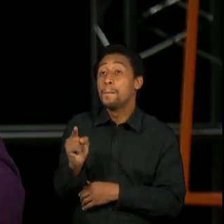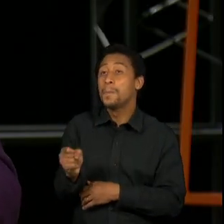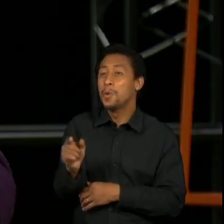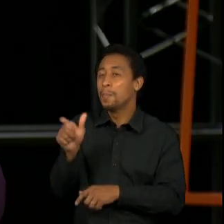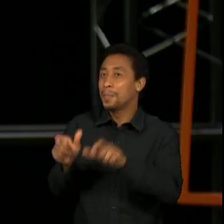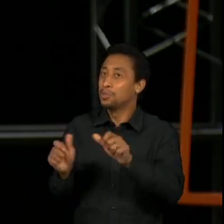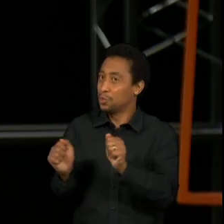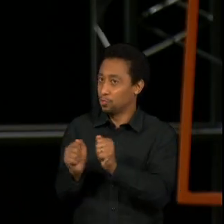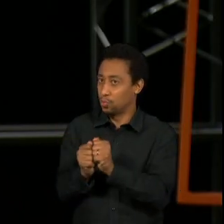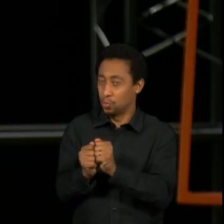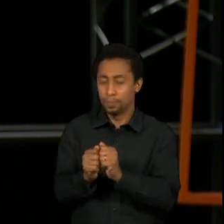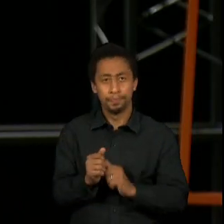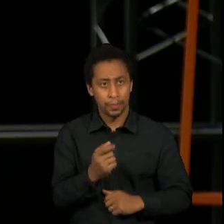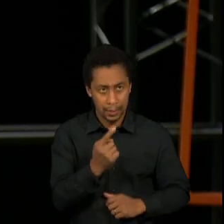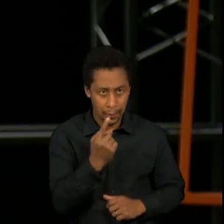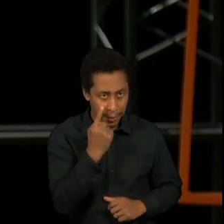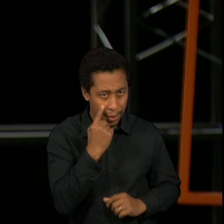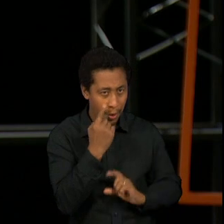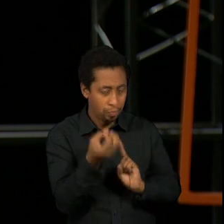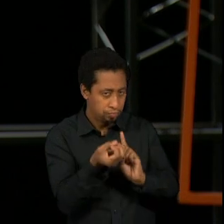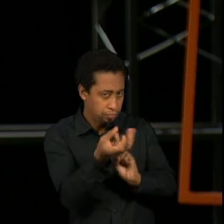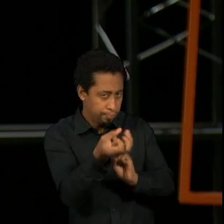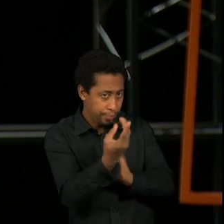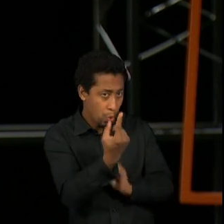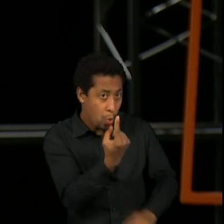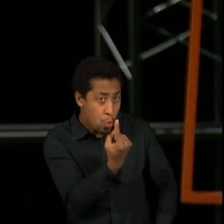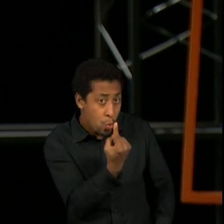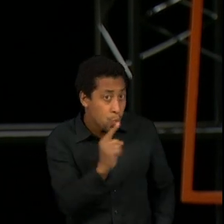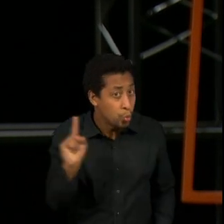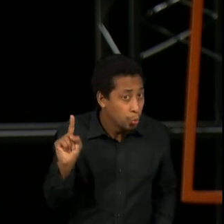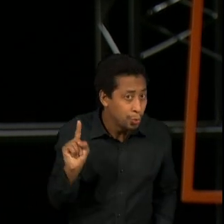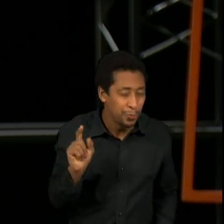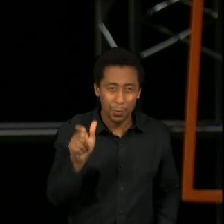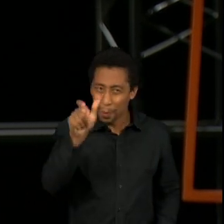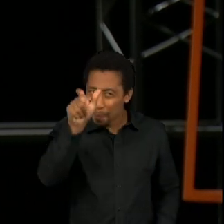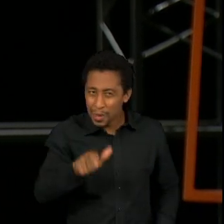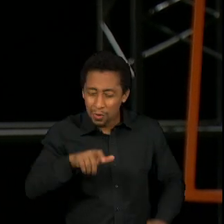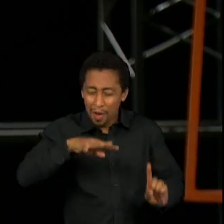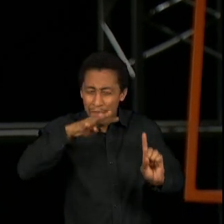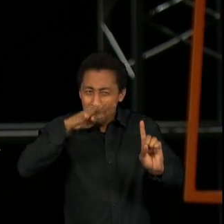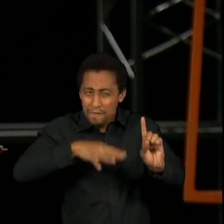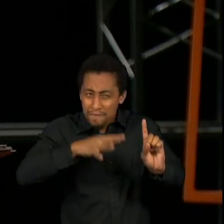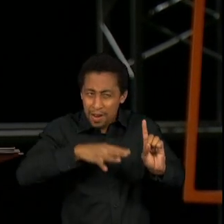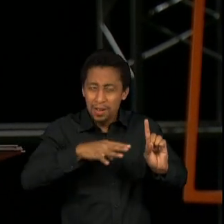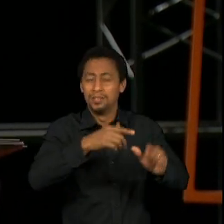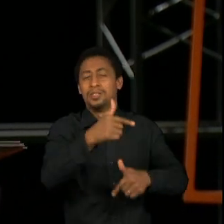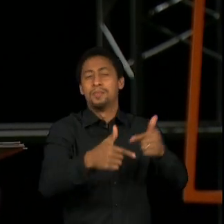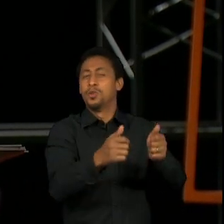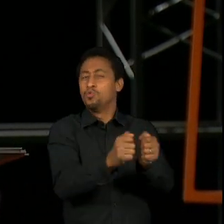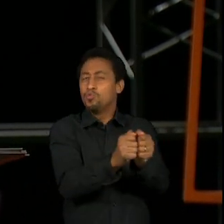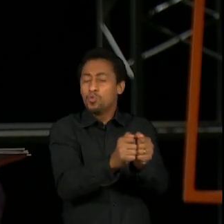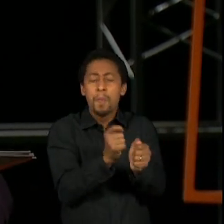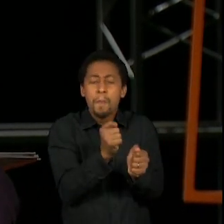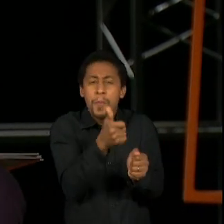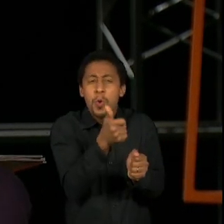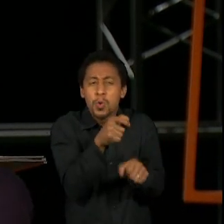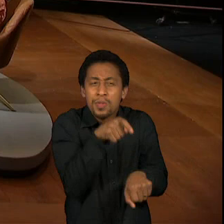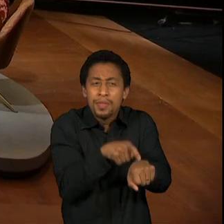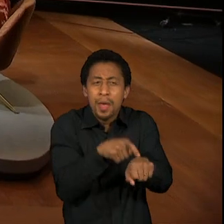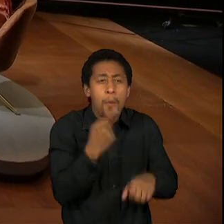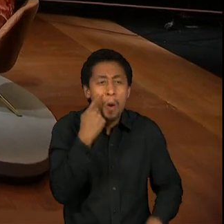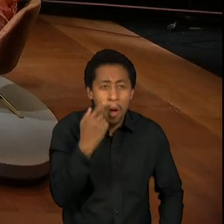depoimento, Helena. Alguém que sempre foi seu fã e com quem você trabalhou recentemente.